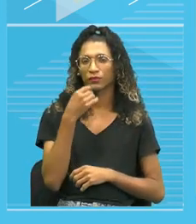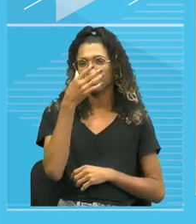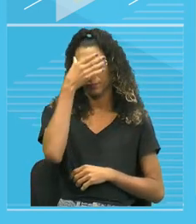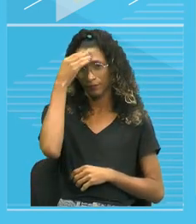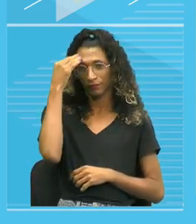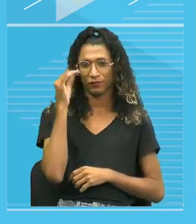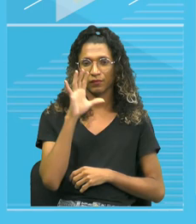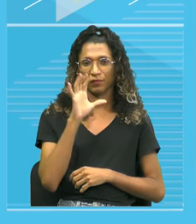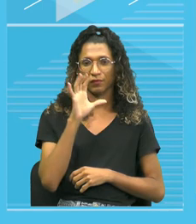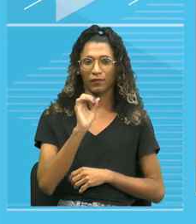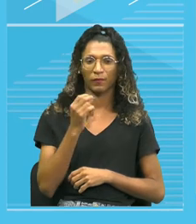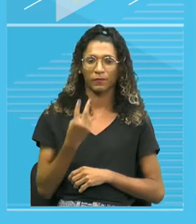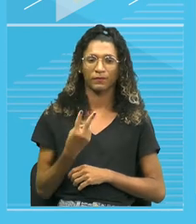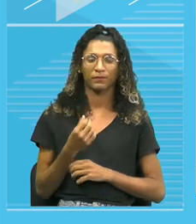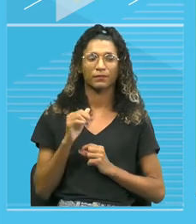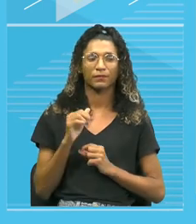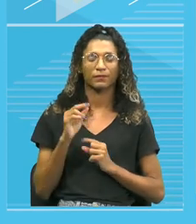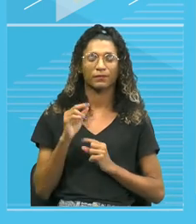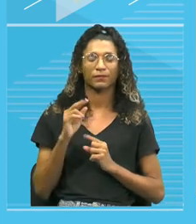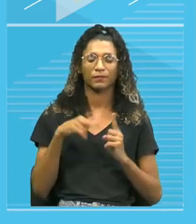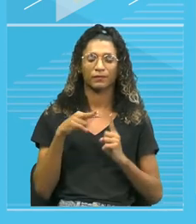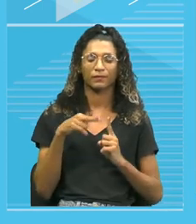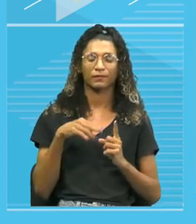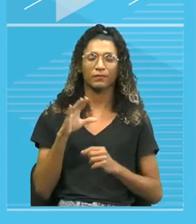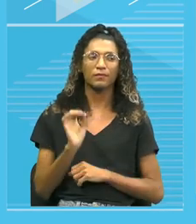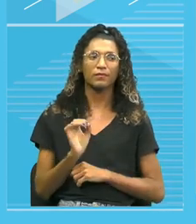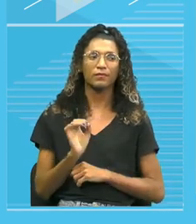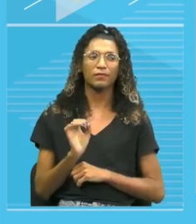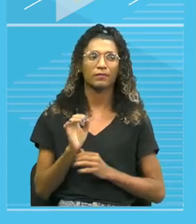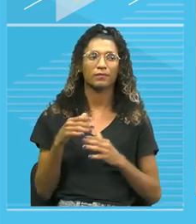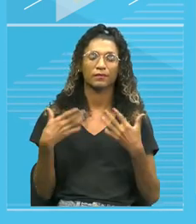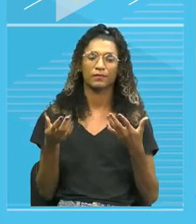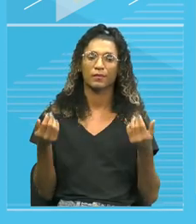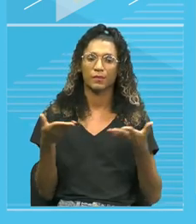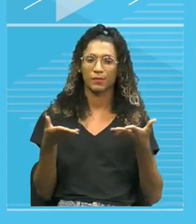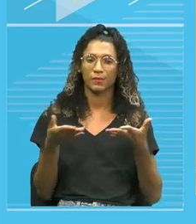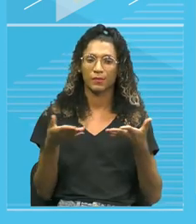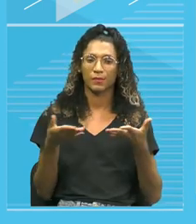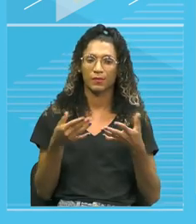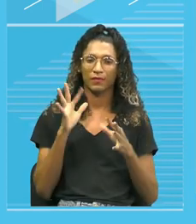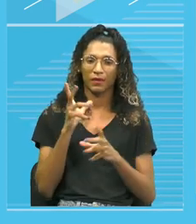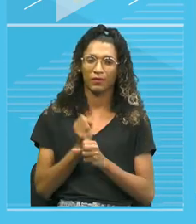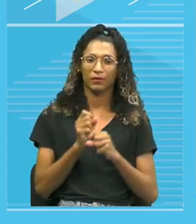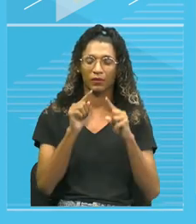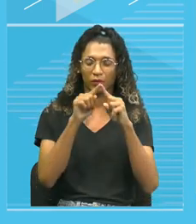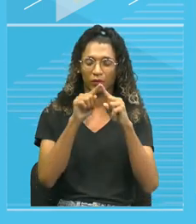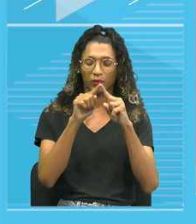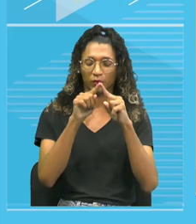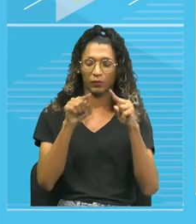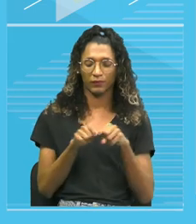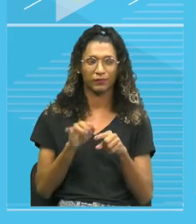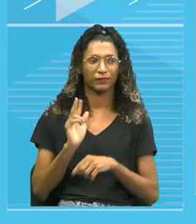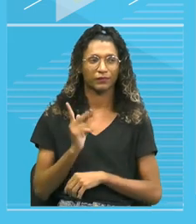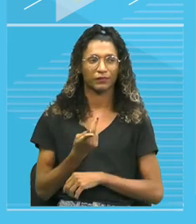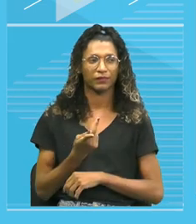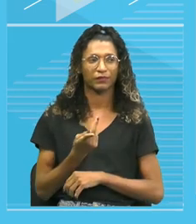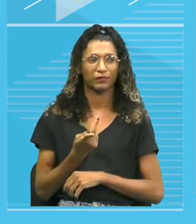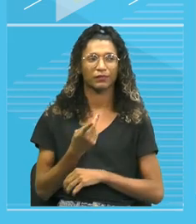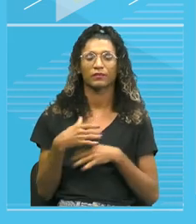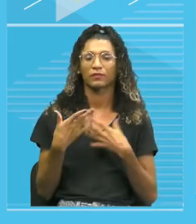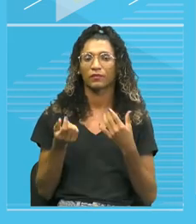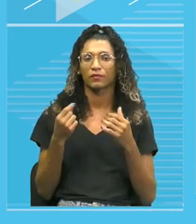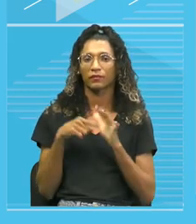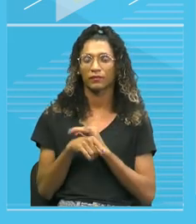oxigênio então Pia zero então agora a gente vai calcular o delta h vamos ver o que a questão